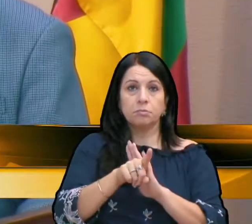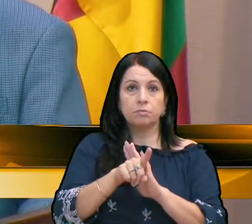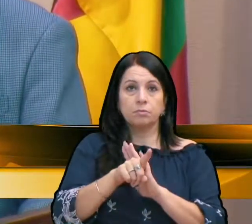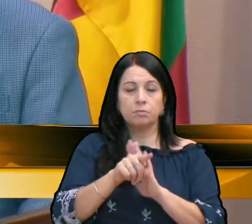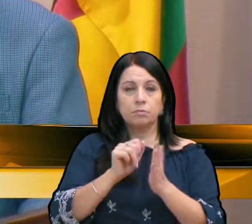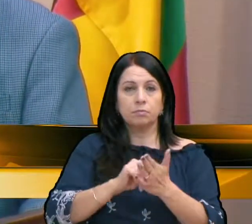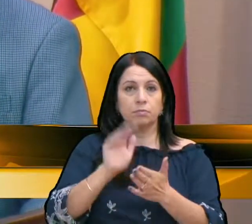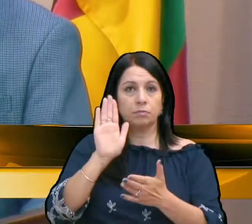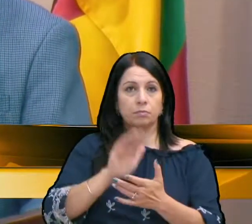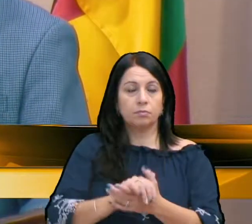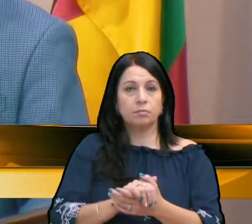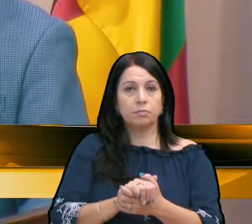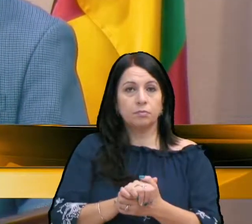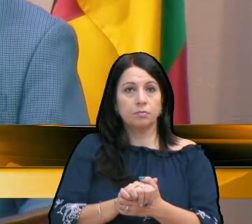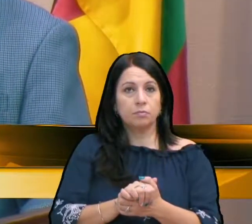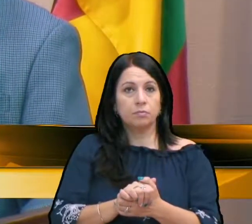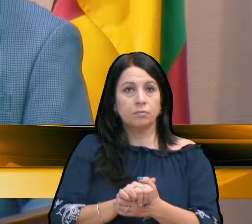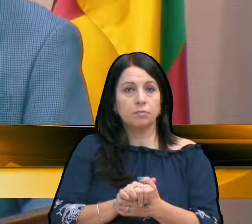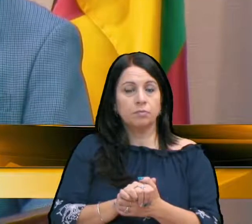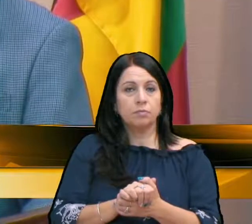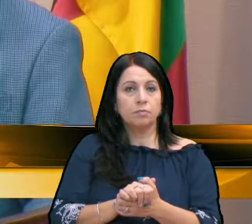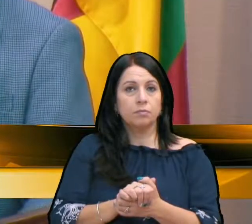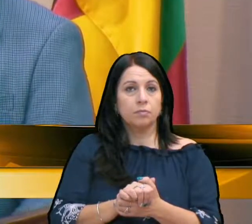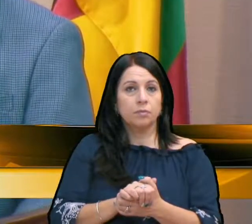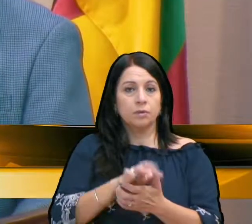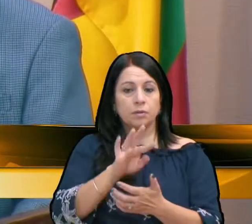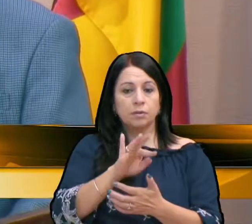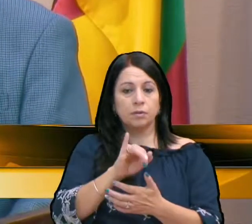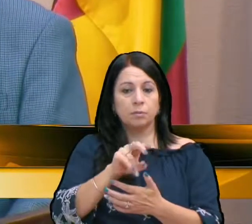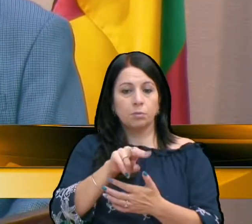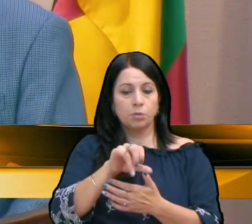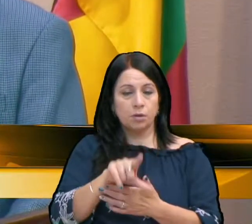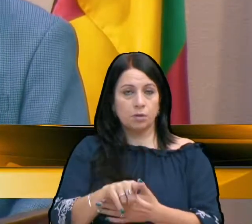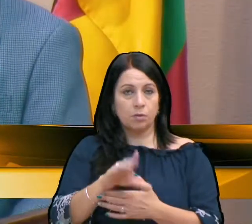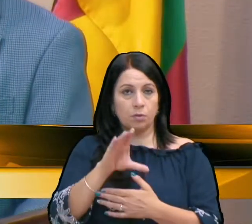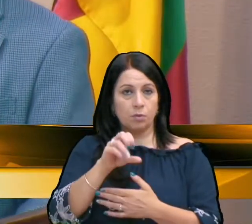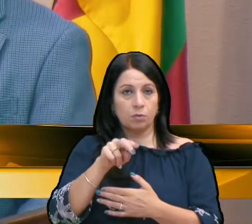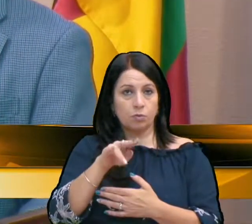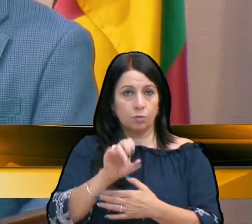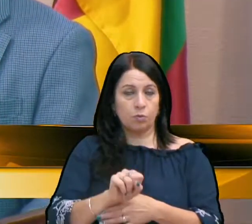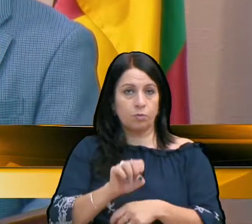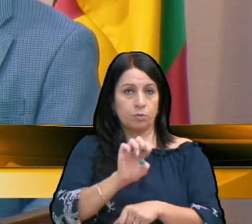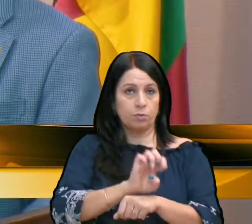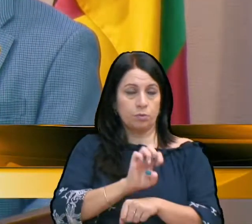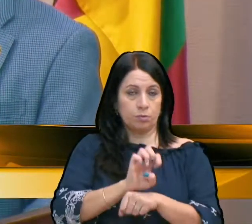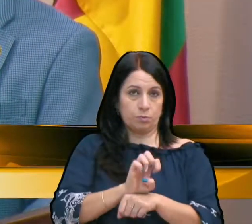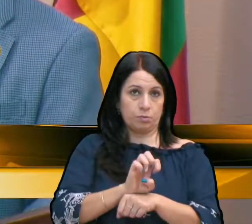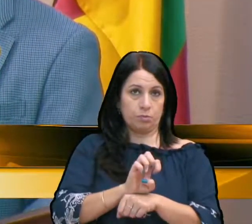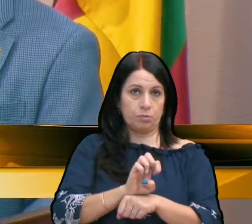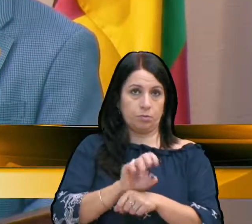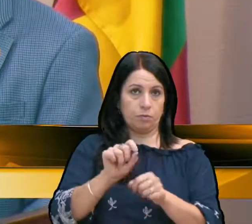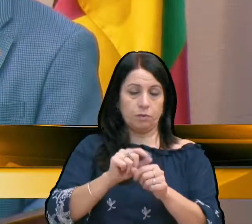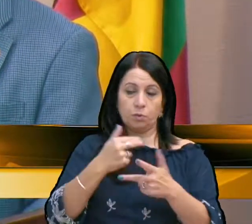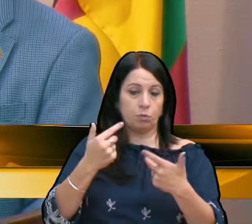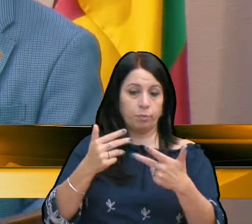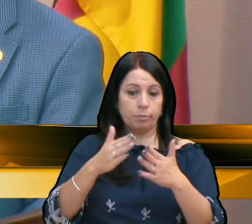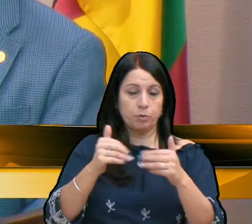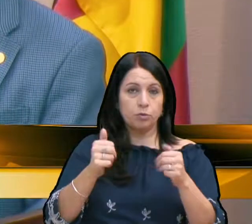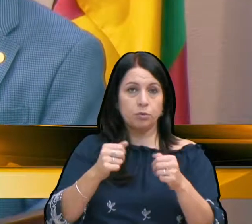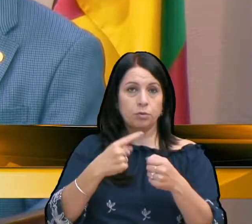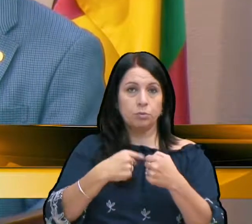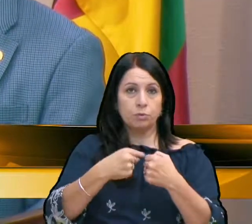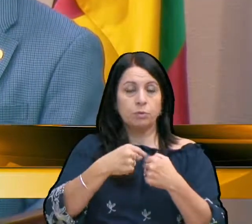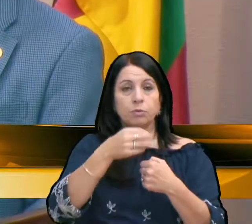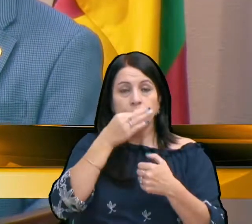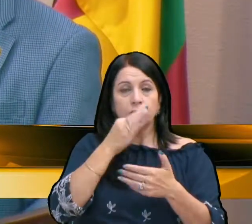Vereadores. No momento oportuno, a parte, vereador. Se o Tribunal de Contas do estado fez algum pedido ao município de